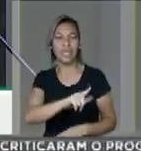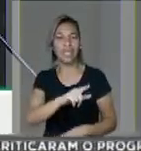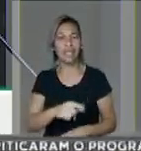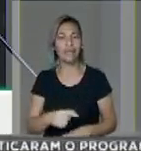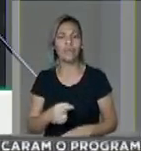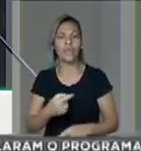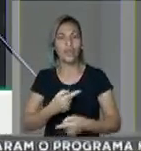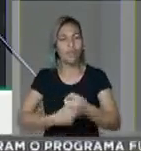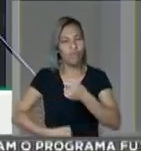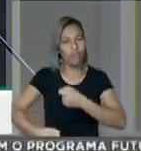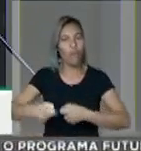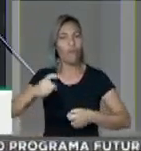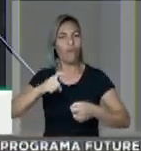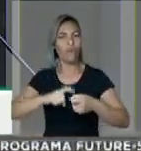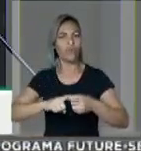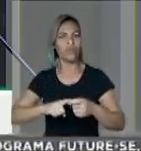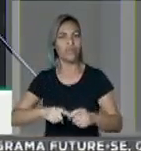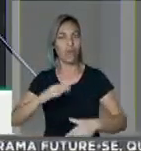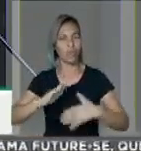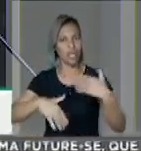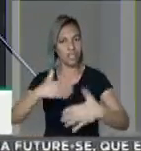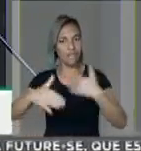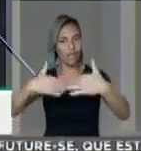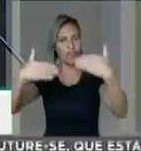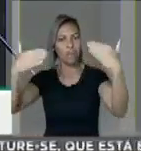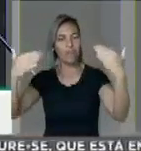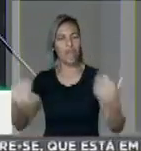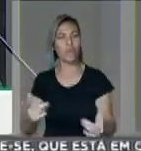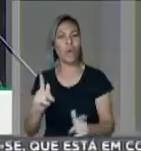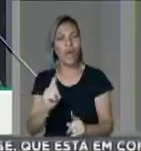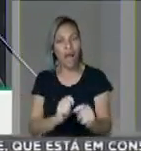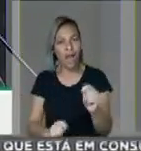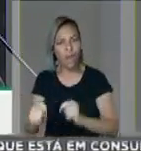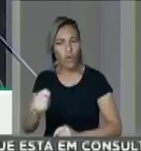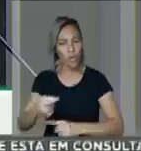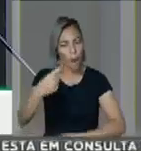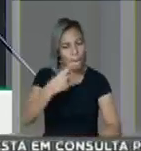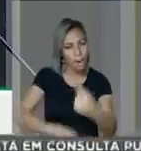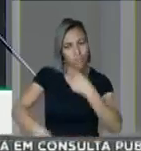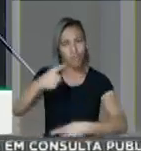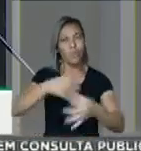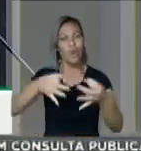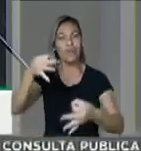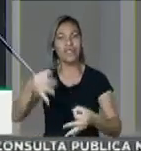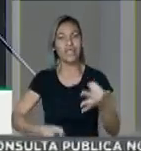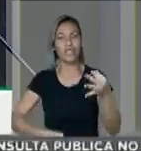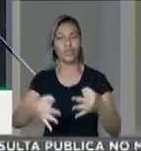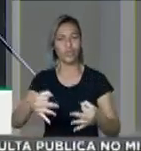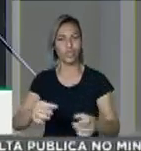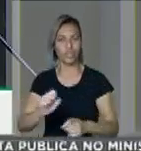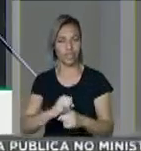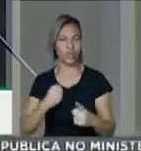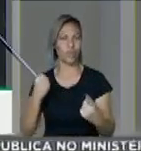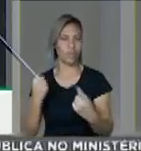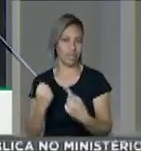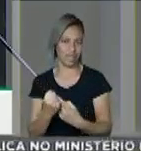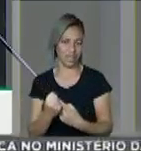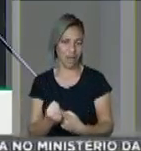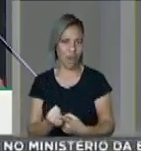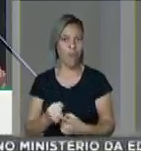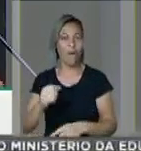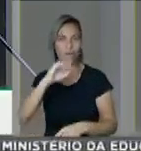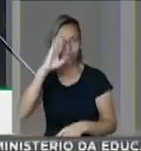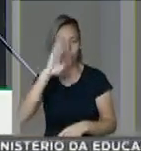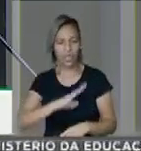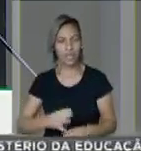retomar o caminho do desenvolvimento econômico e da justiça social no Brasil. Quero